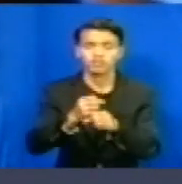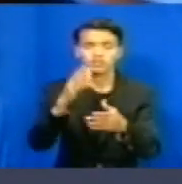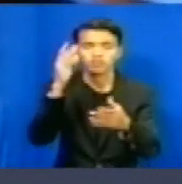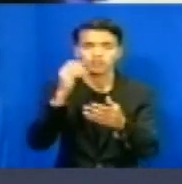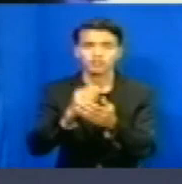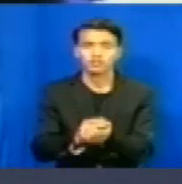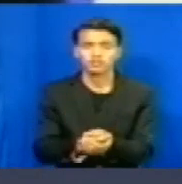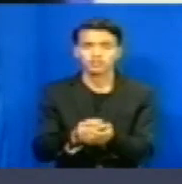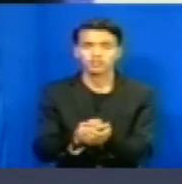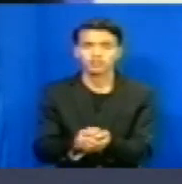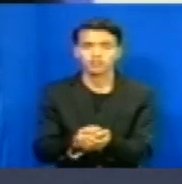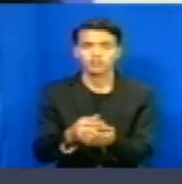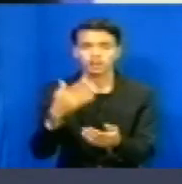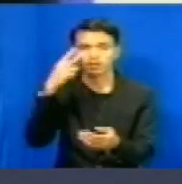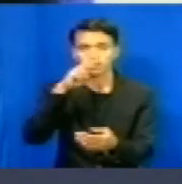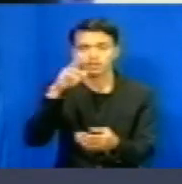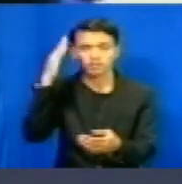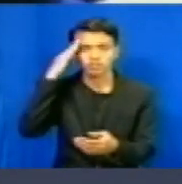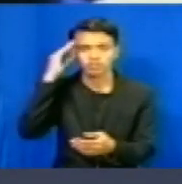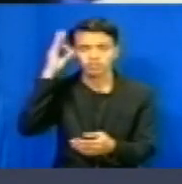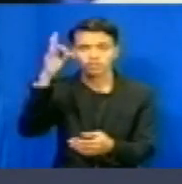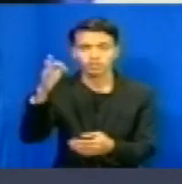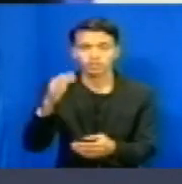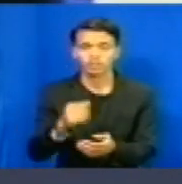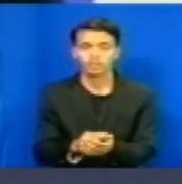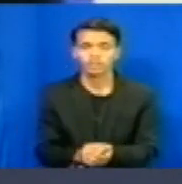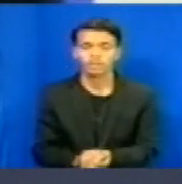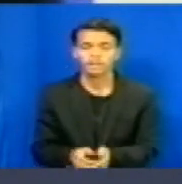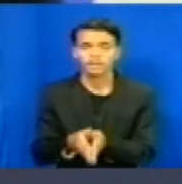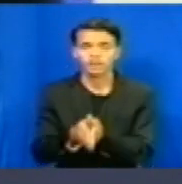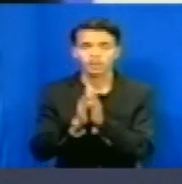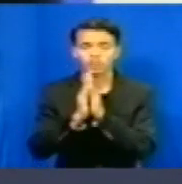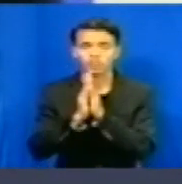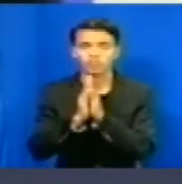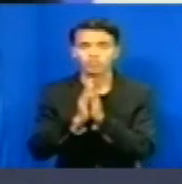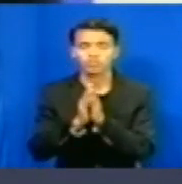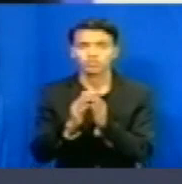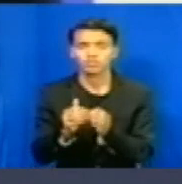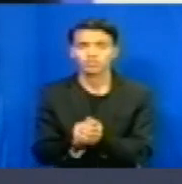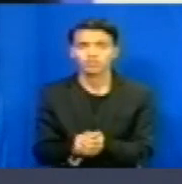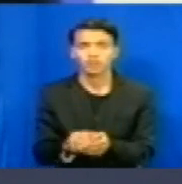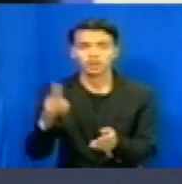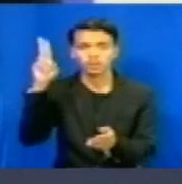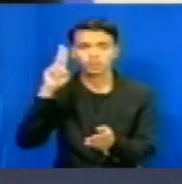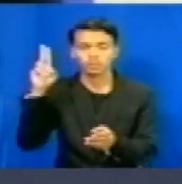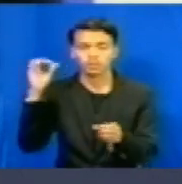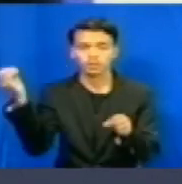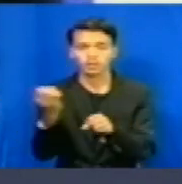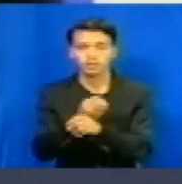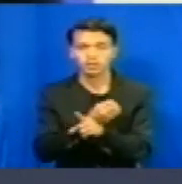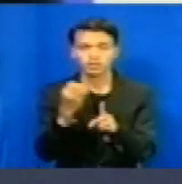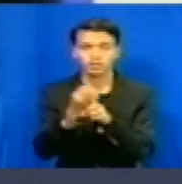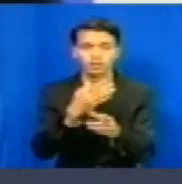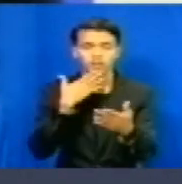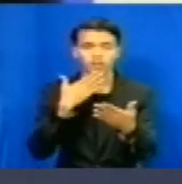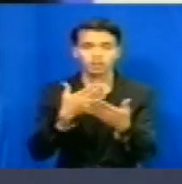RASIC. Amigos, suba Alien Sira, Juan Sira, Esperanto Sira, a tua aproveita a oportunidade de levar de dia,